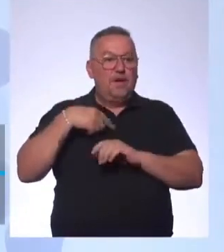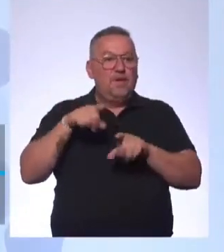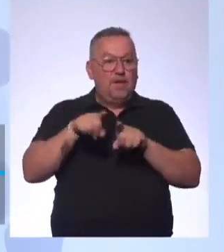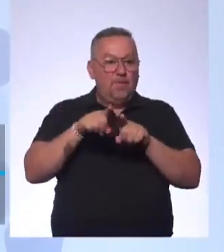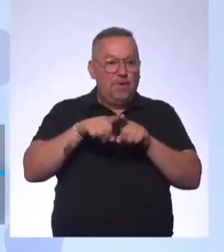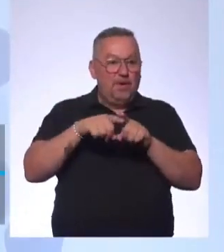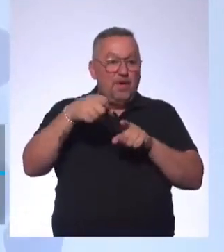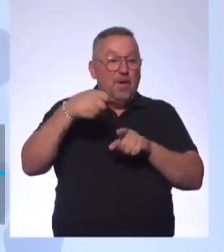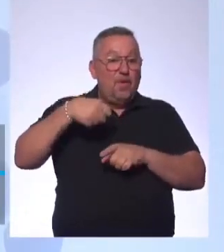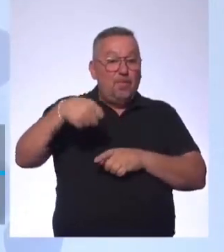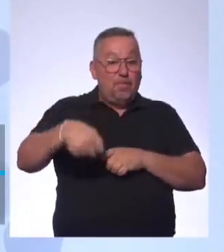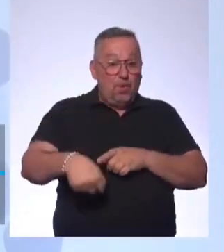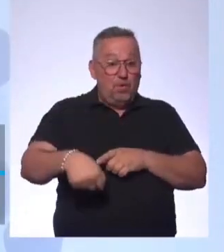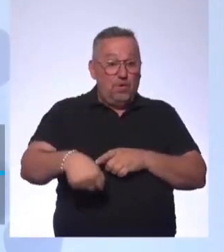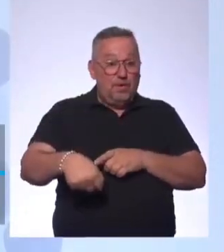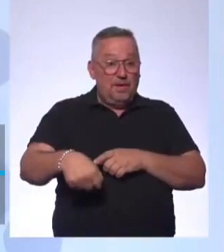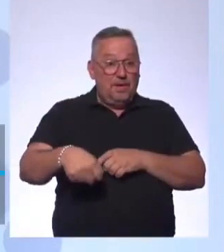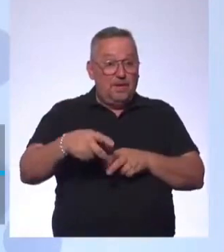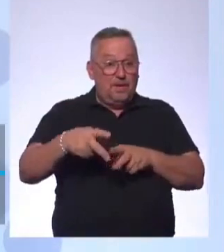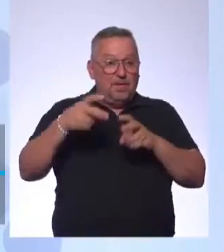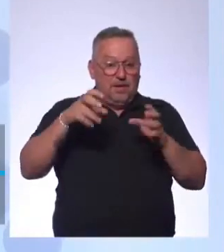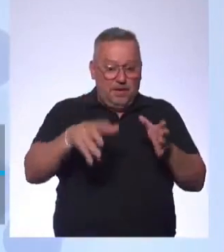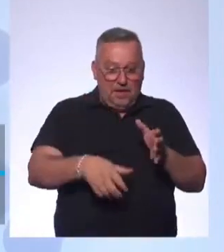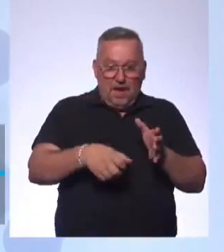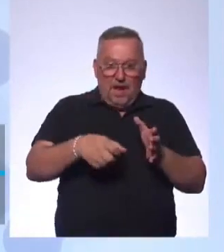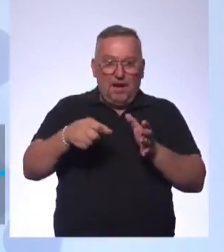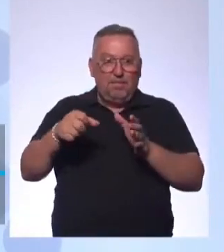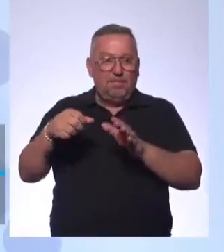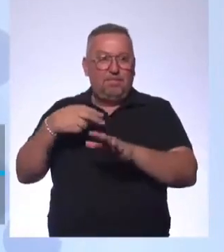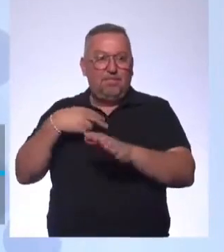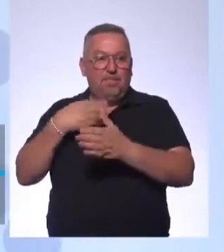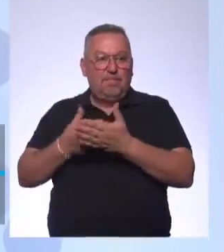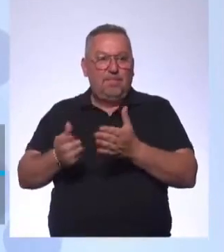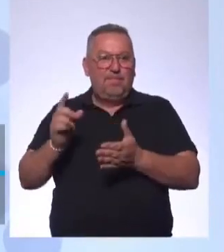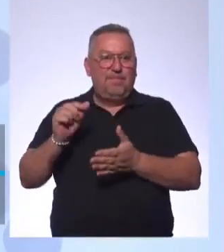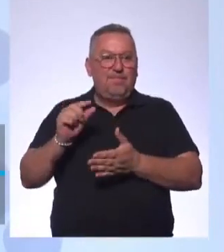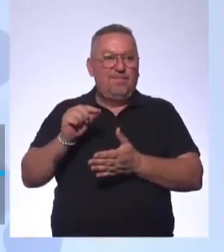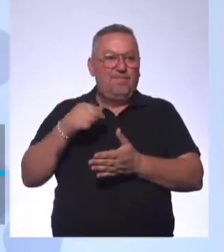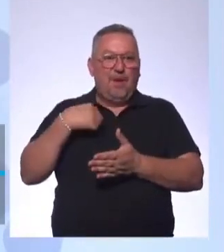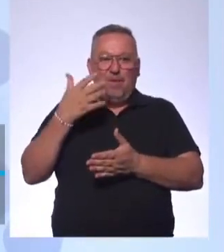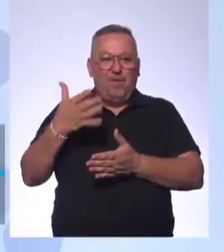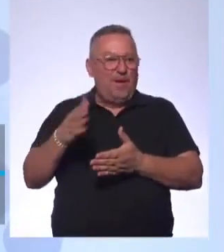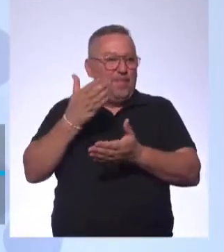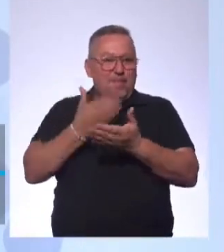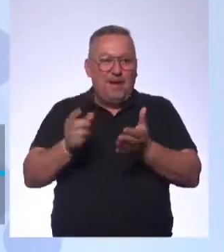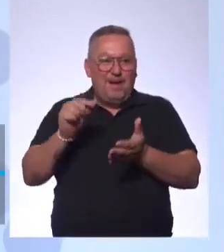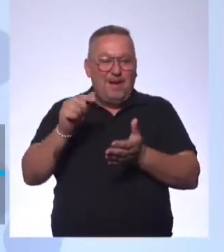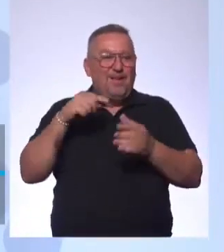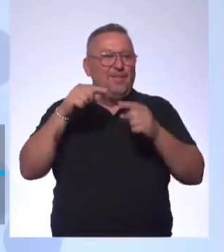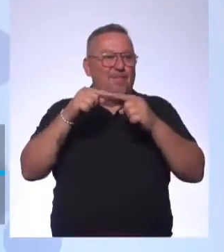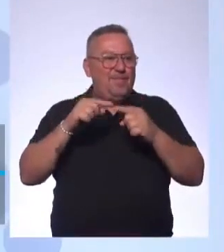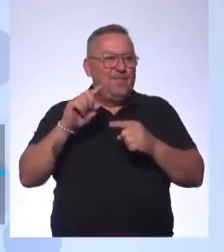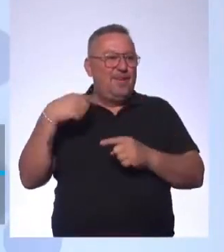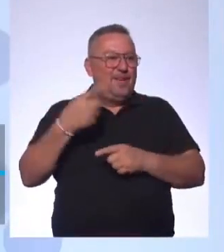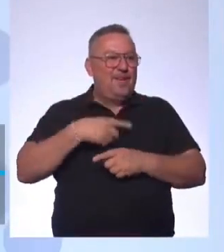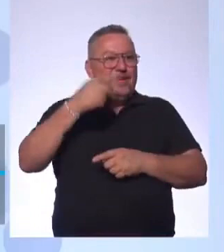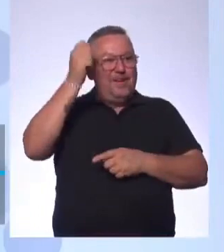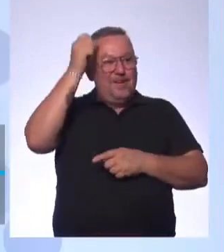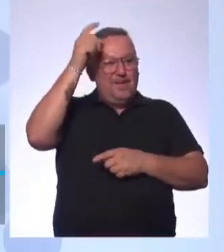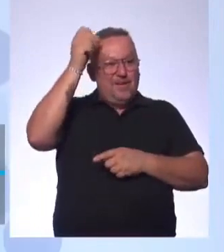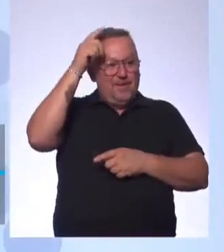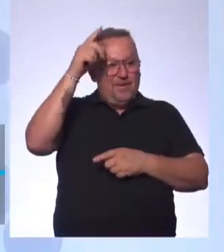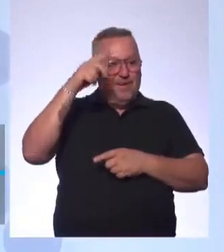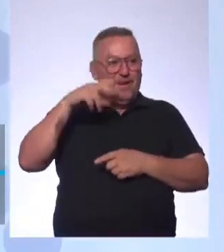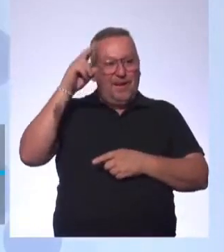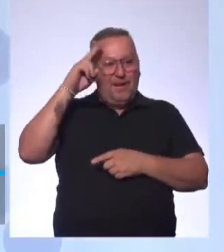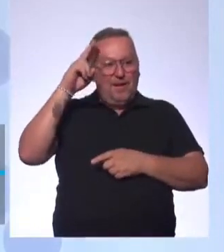quando deixo a bolsa no chão e me percebo, eu digo, eita, eu não quero perder dinheiro. Então, isso faz parte da nossa cultura. Lembrando